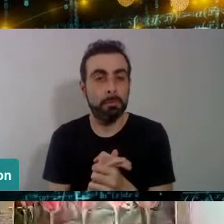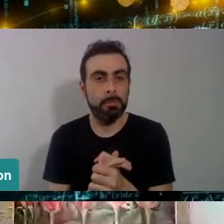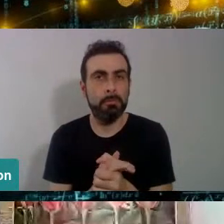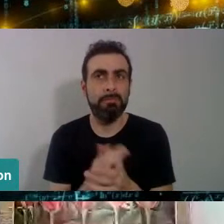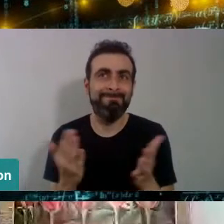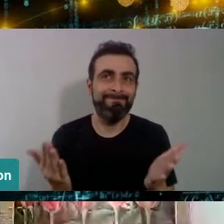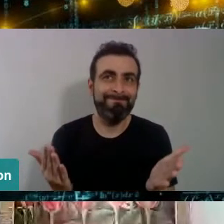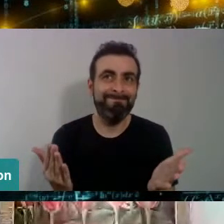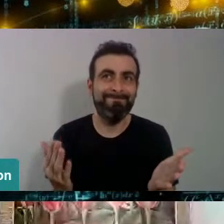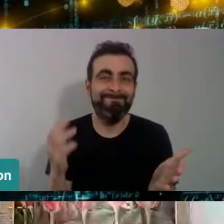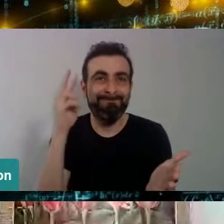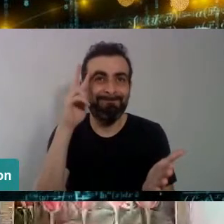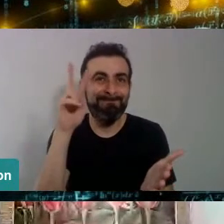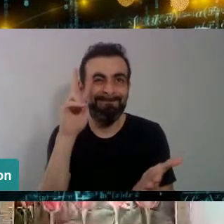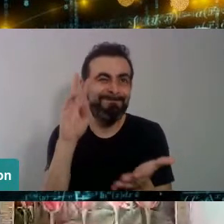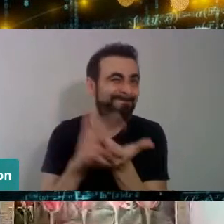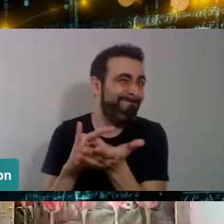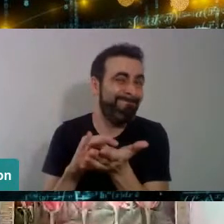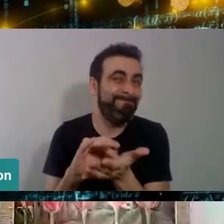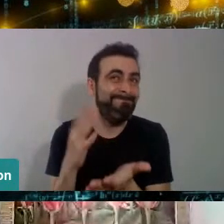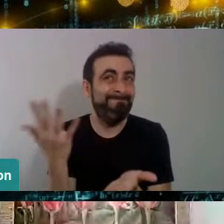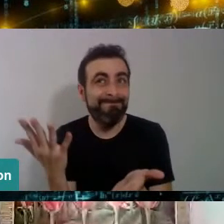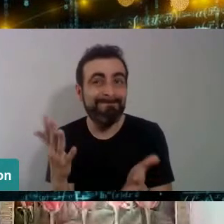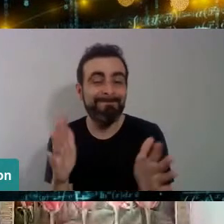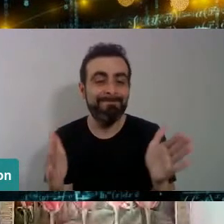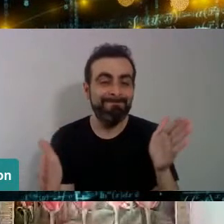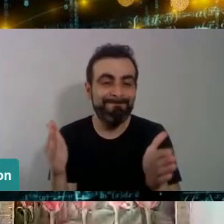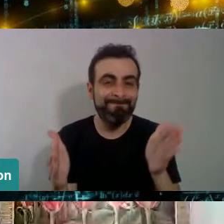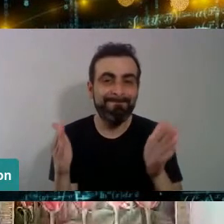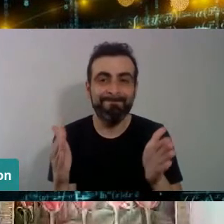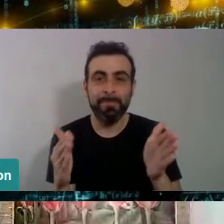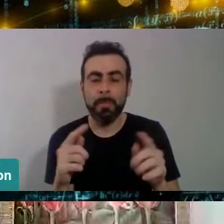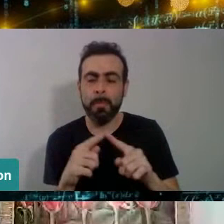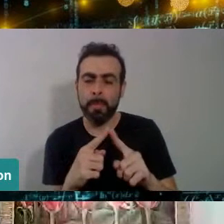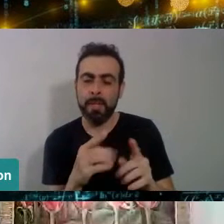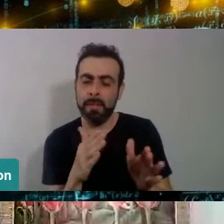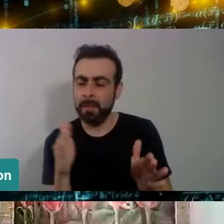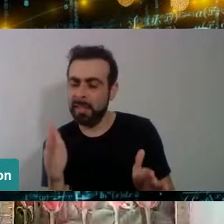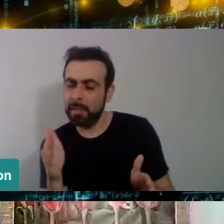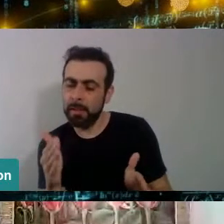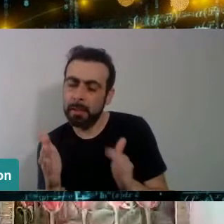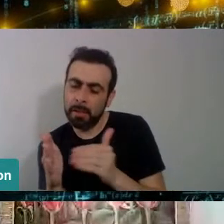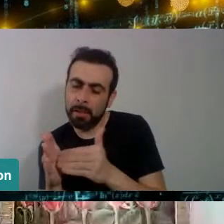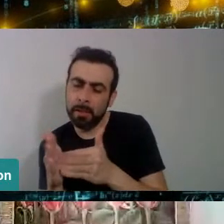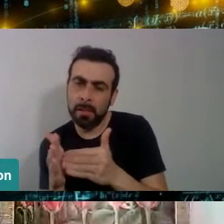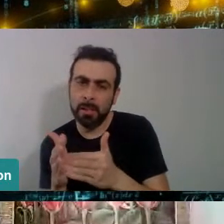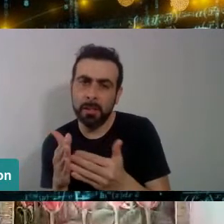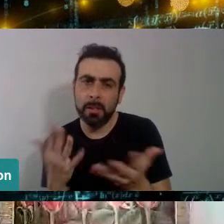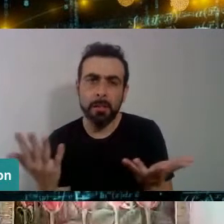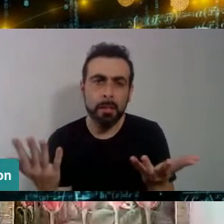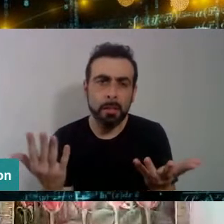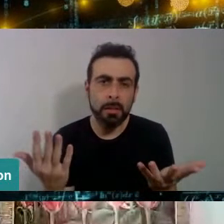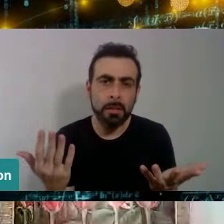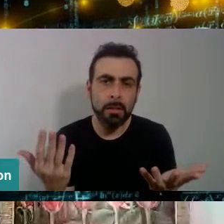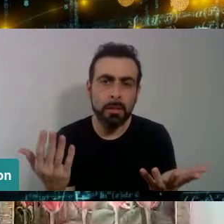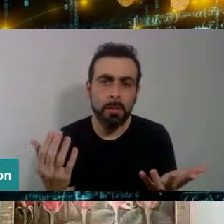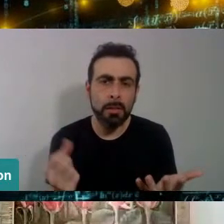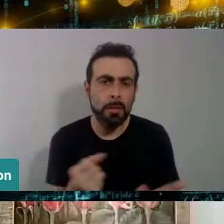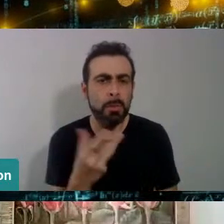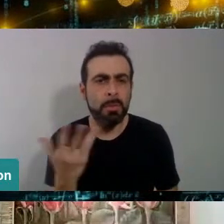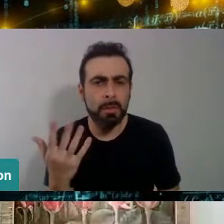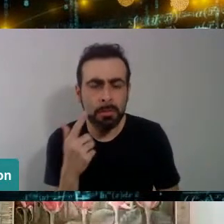Exatamente, olha, não estou lembrando, mas olha, fiquei, acho que até... 2000 foi?